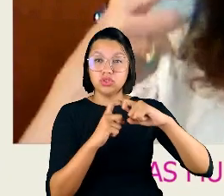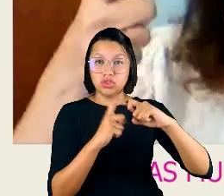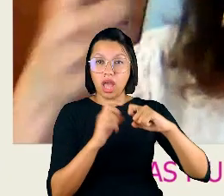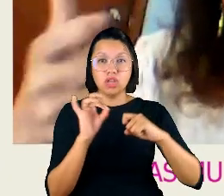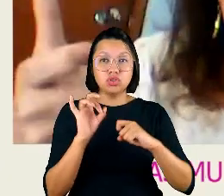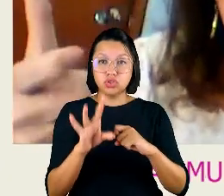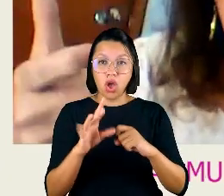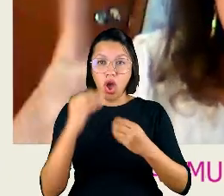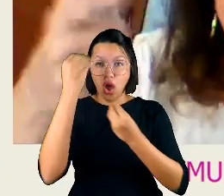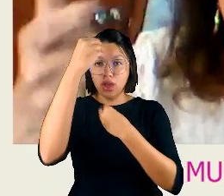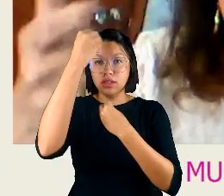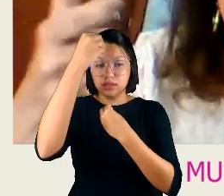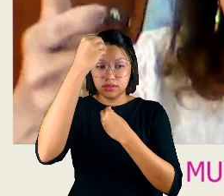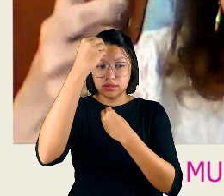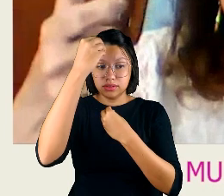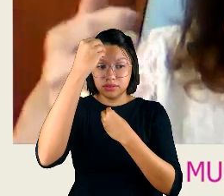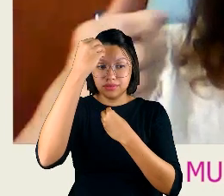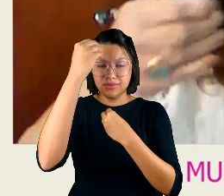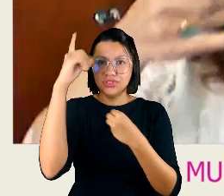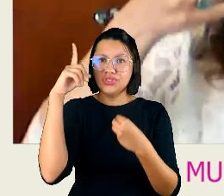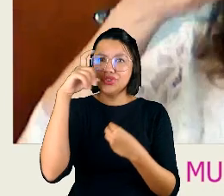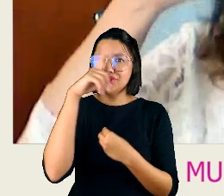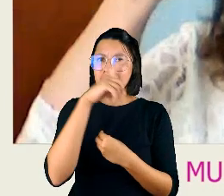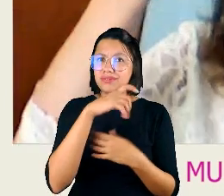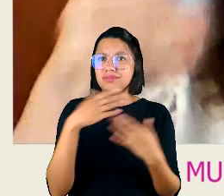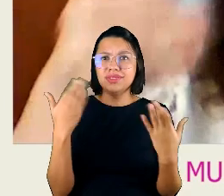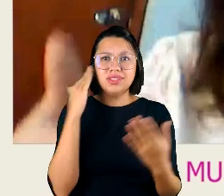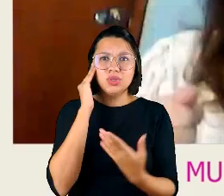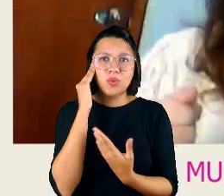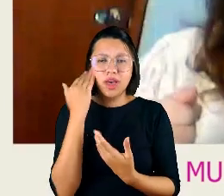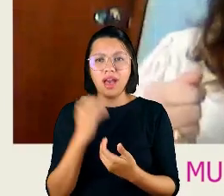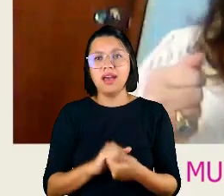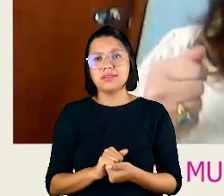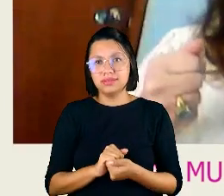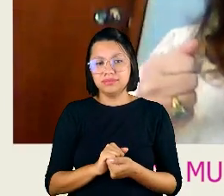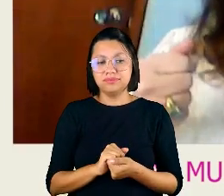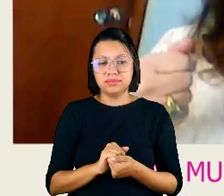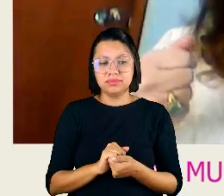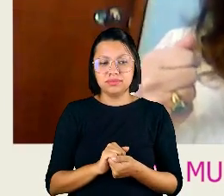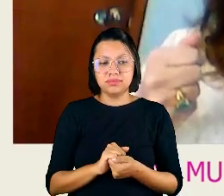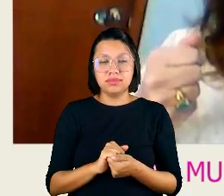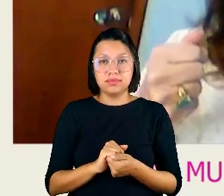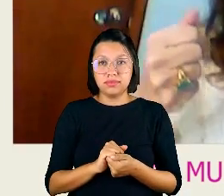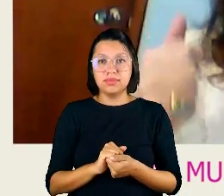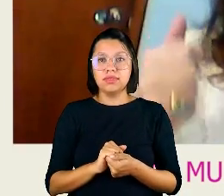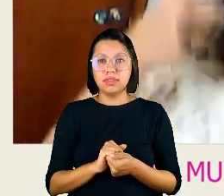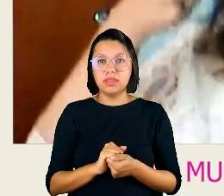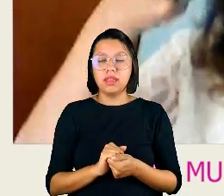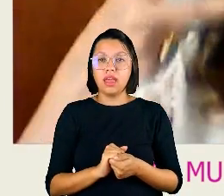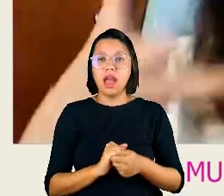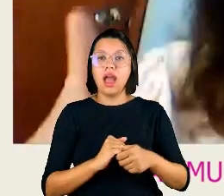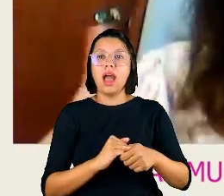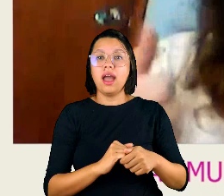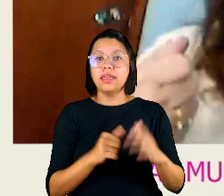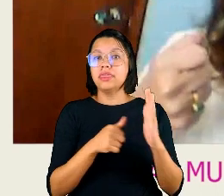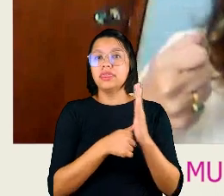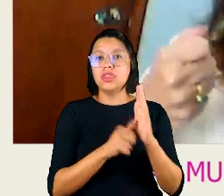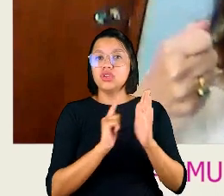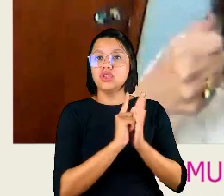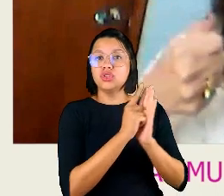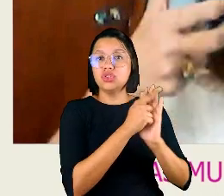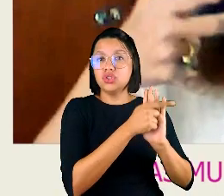muito mais difícil entender a identidade de gênero. Fica diferente entender a